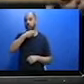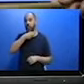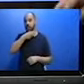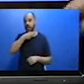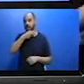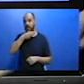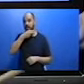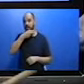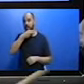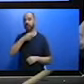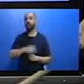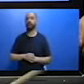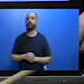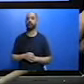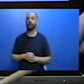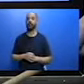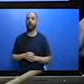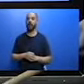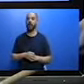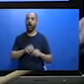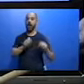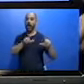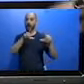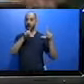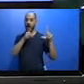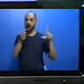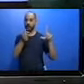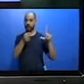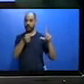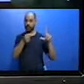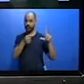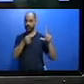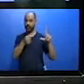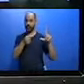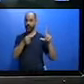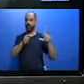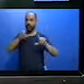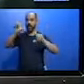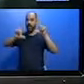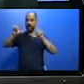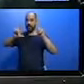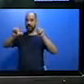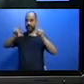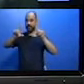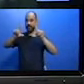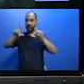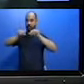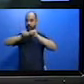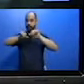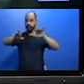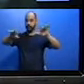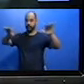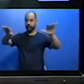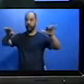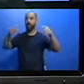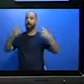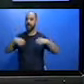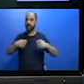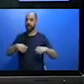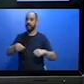para que a imagem possa aparecer na tv não precisamos que o